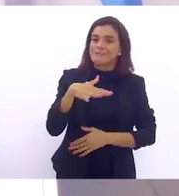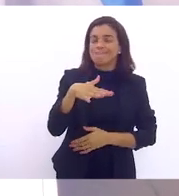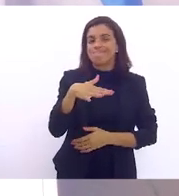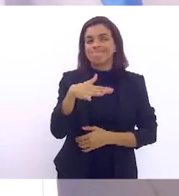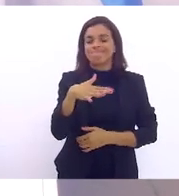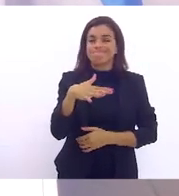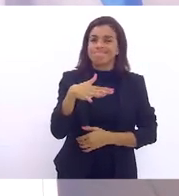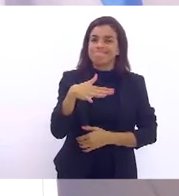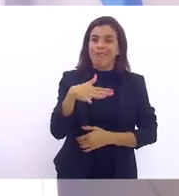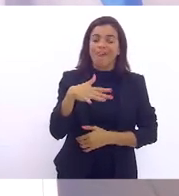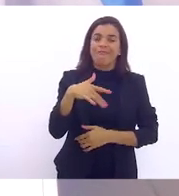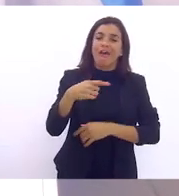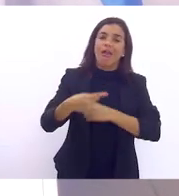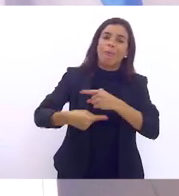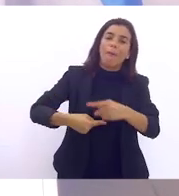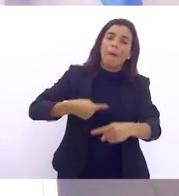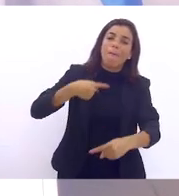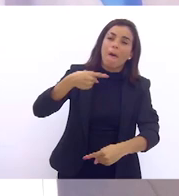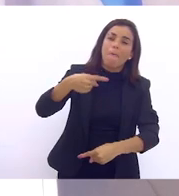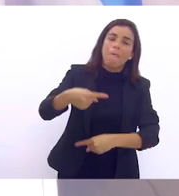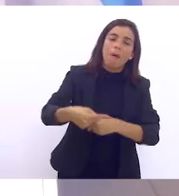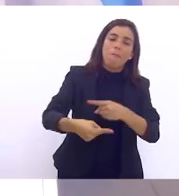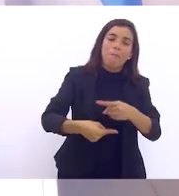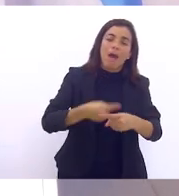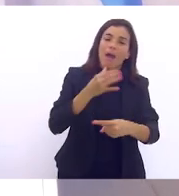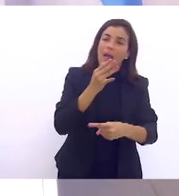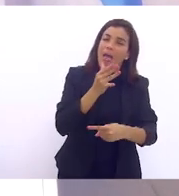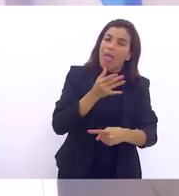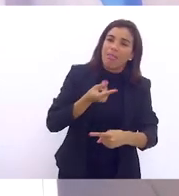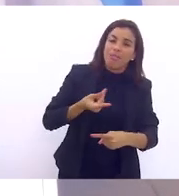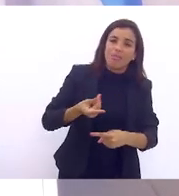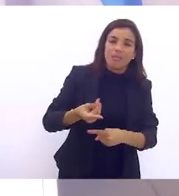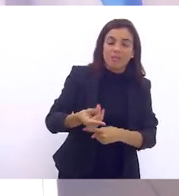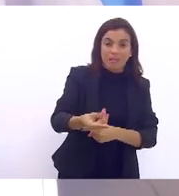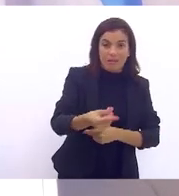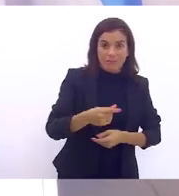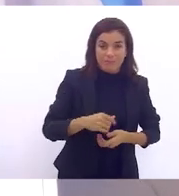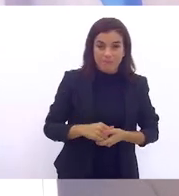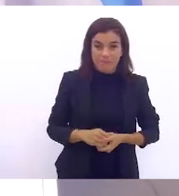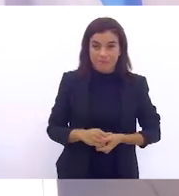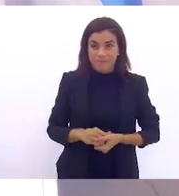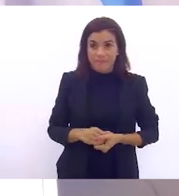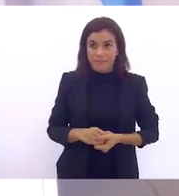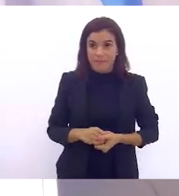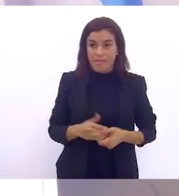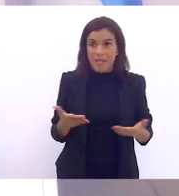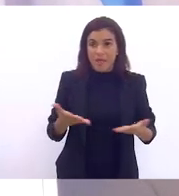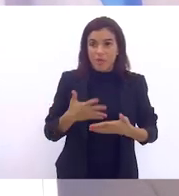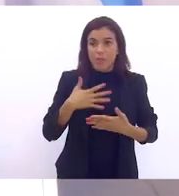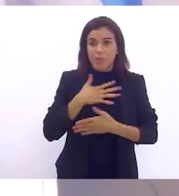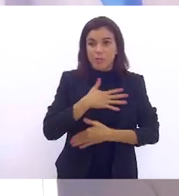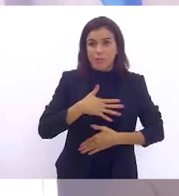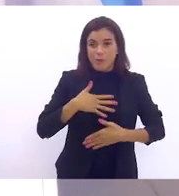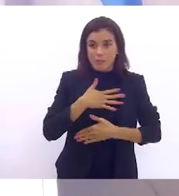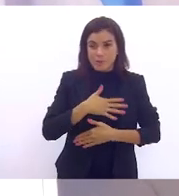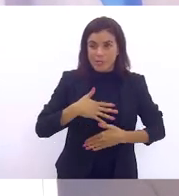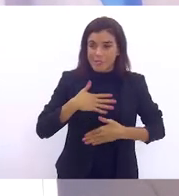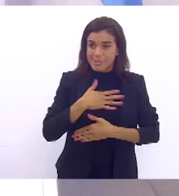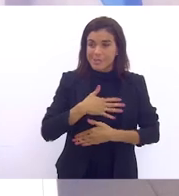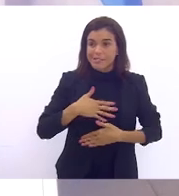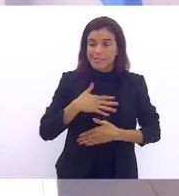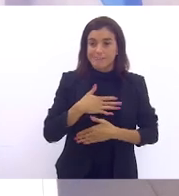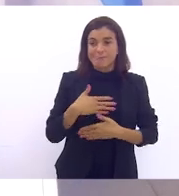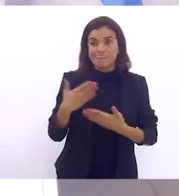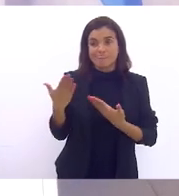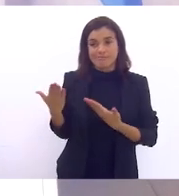vai se arrastar até pouco mais de tempo agora eu gostaria de dar a palavra aqui ao Senhor ao